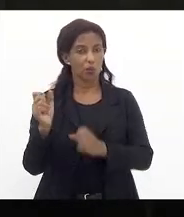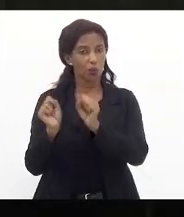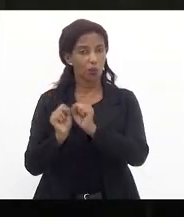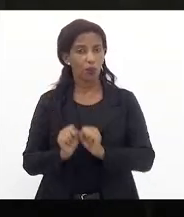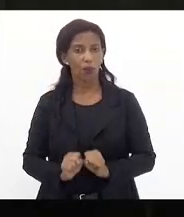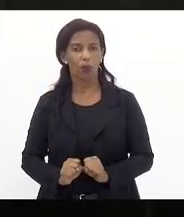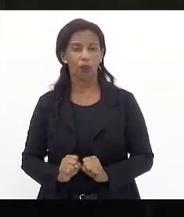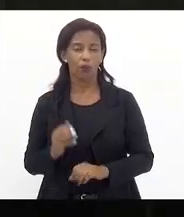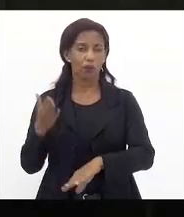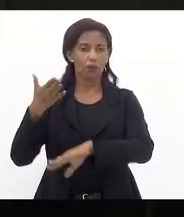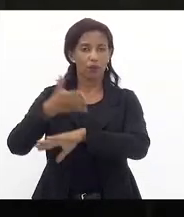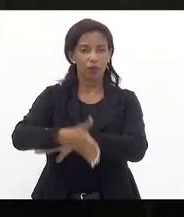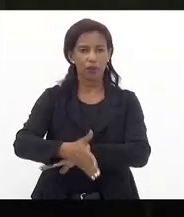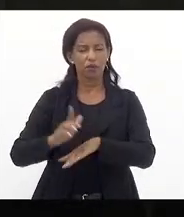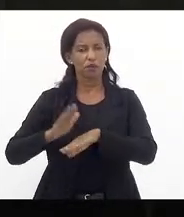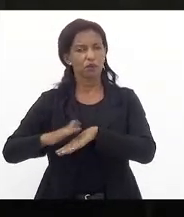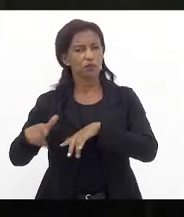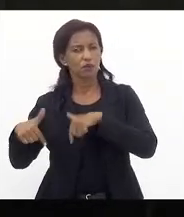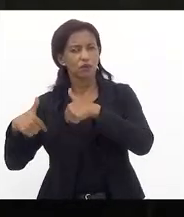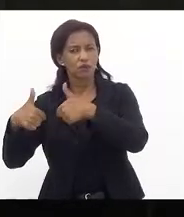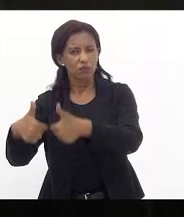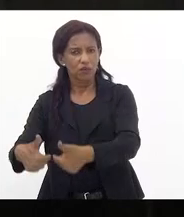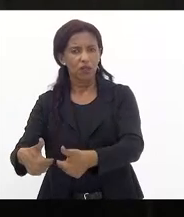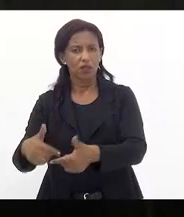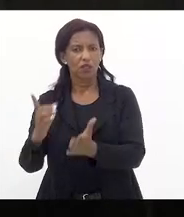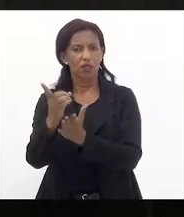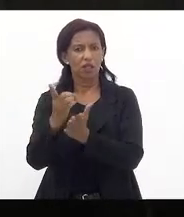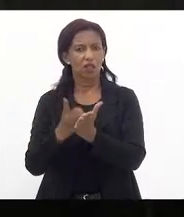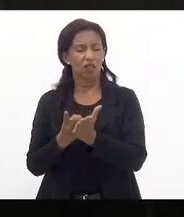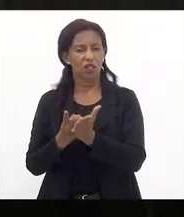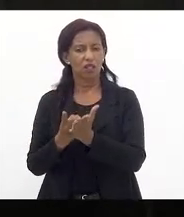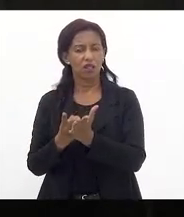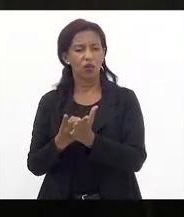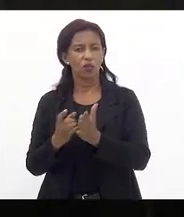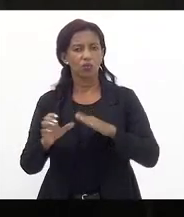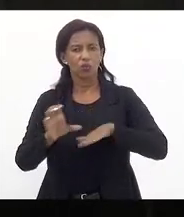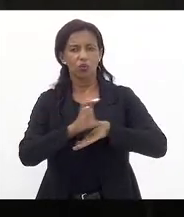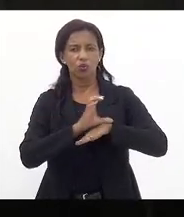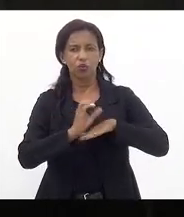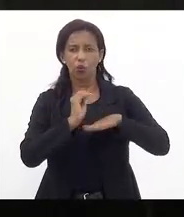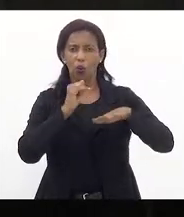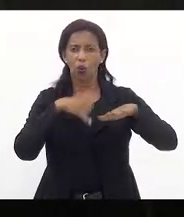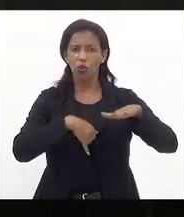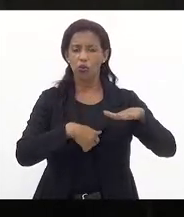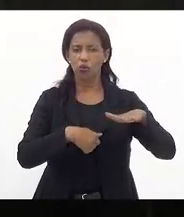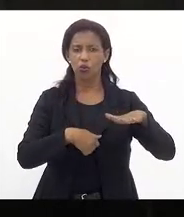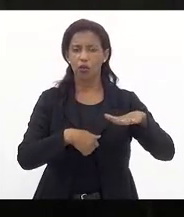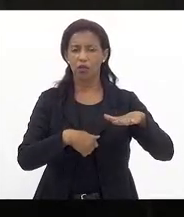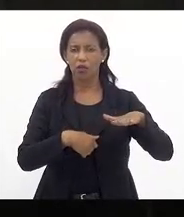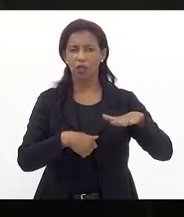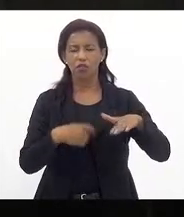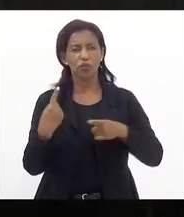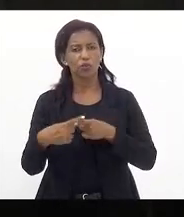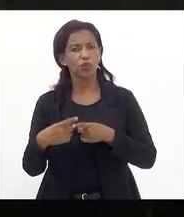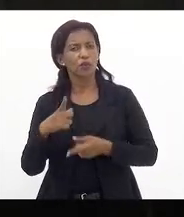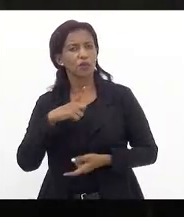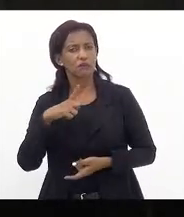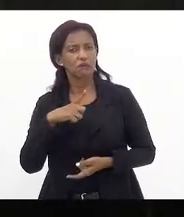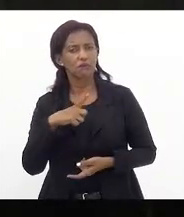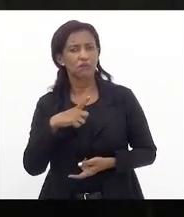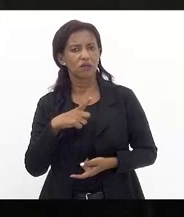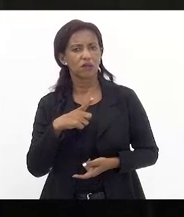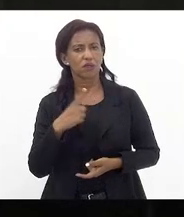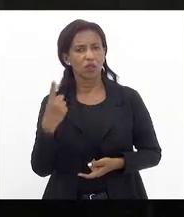poder, entrou com uma ação de declaração de inconstitucionalidade, exatamente porque havia